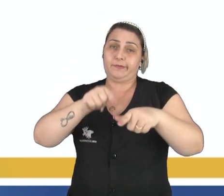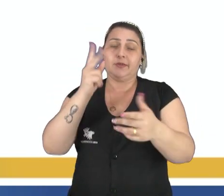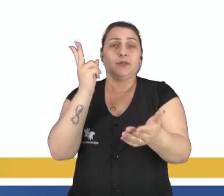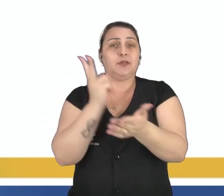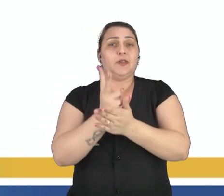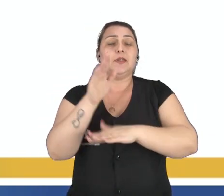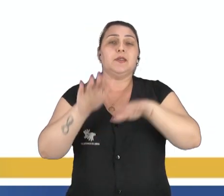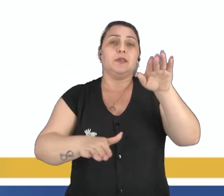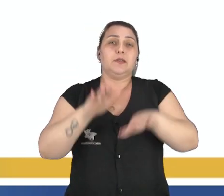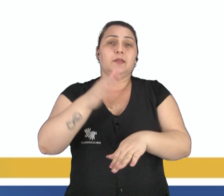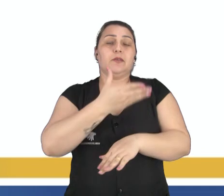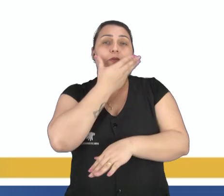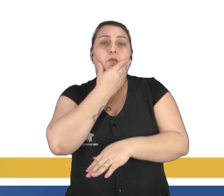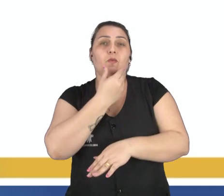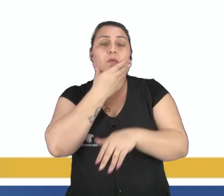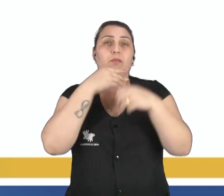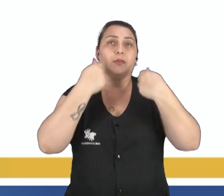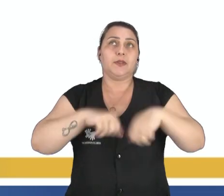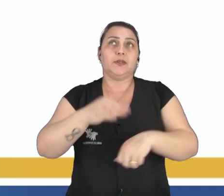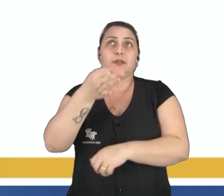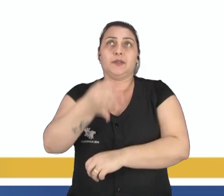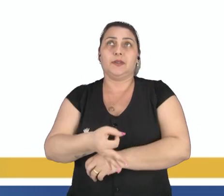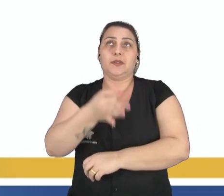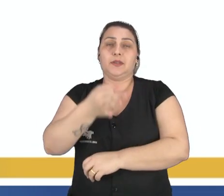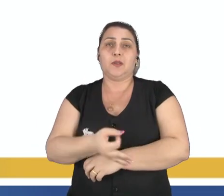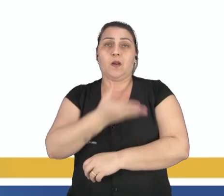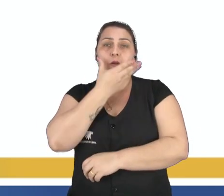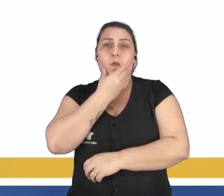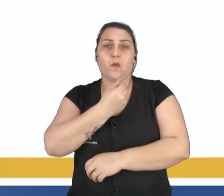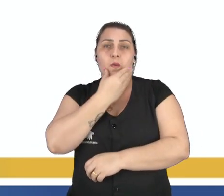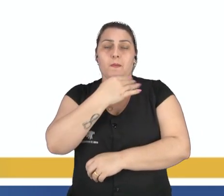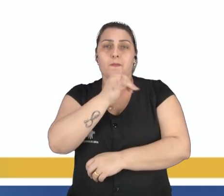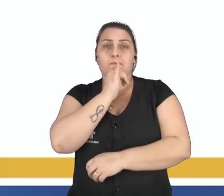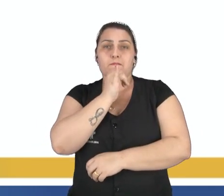tudo depende daquilo que o homem necessita, certo? O